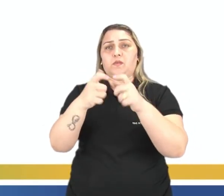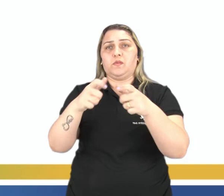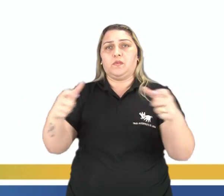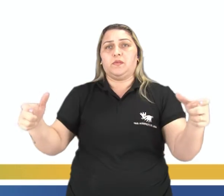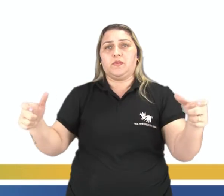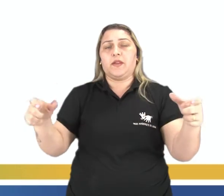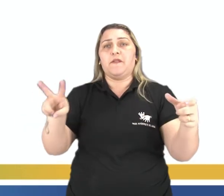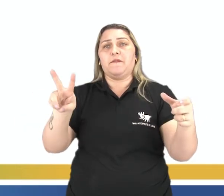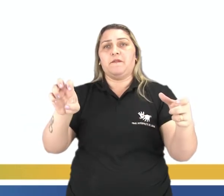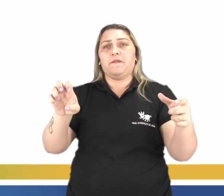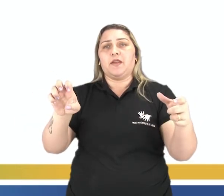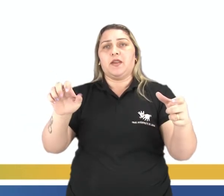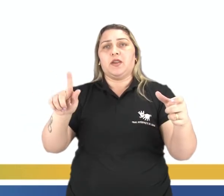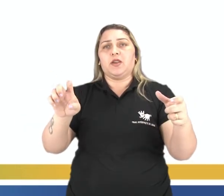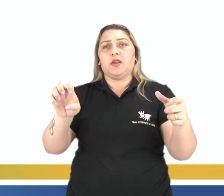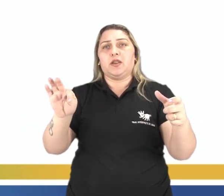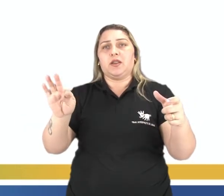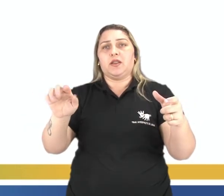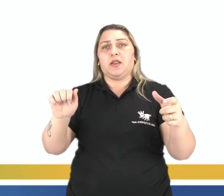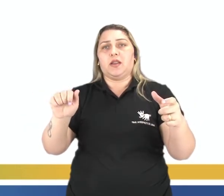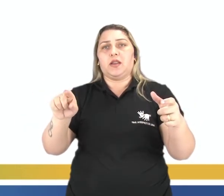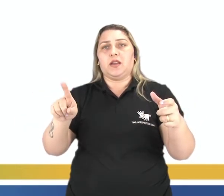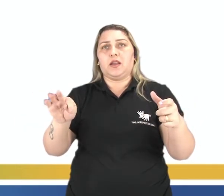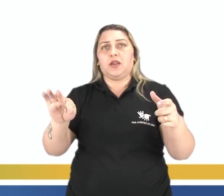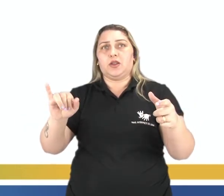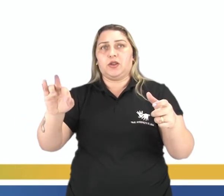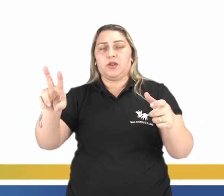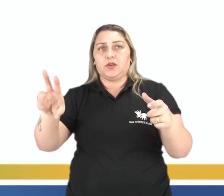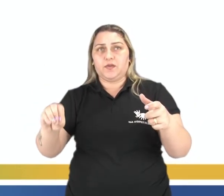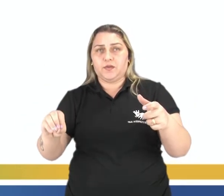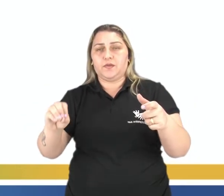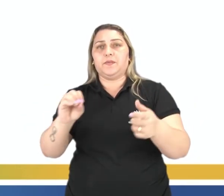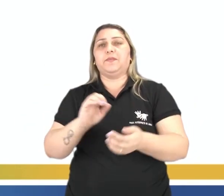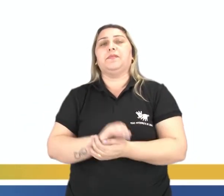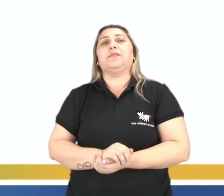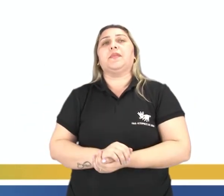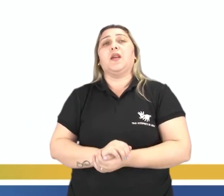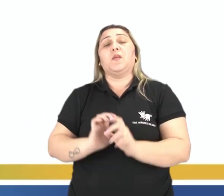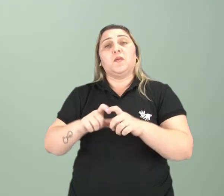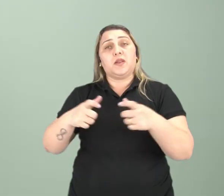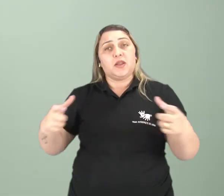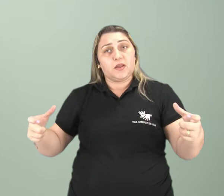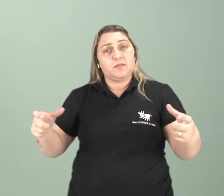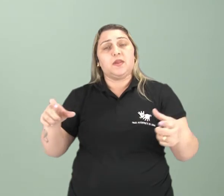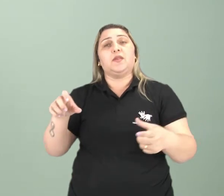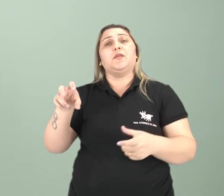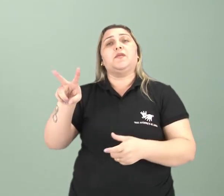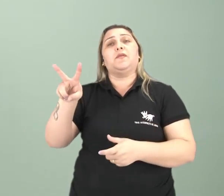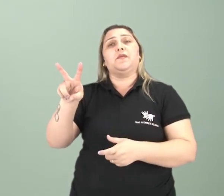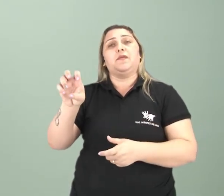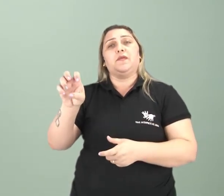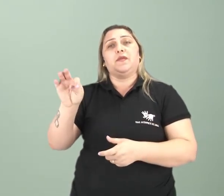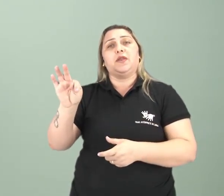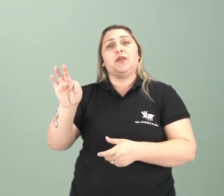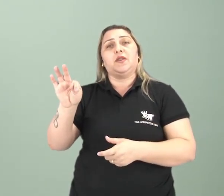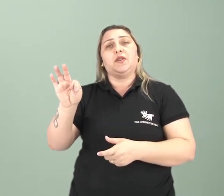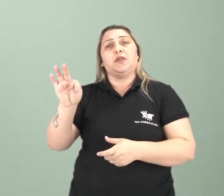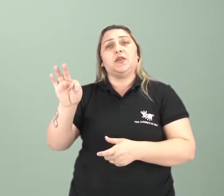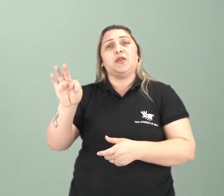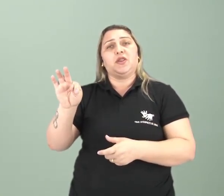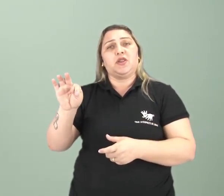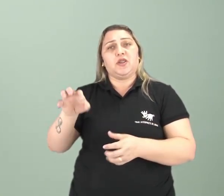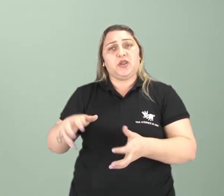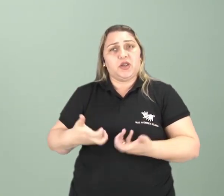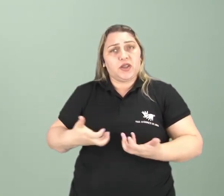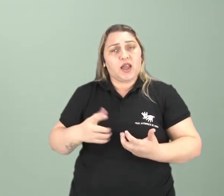crescimento vegetativo, tá? Nós vamos já falar desse crescimento vegetativo. O crescimento vegetativo, ele não significa que é o crescimento de